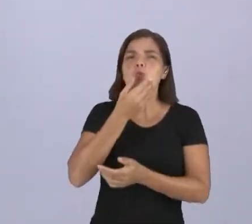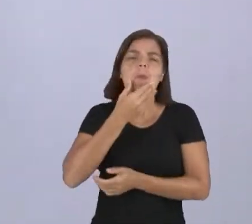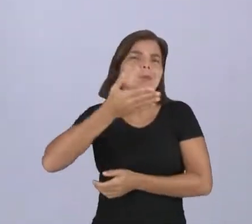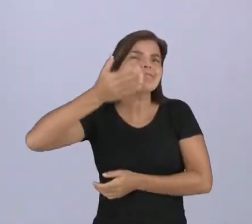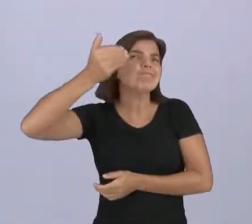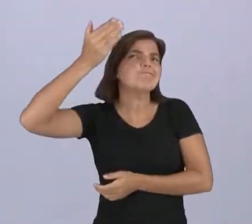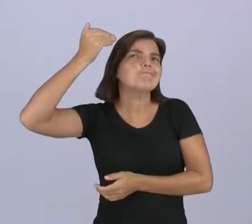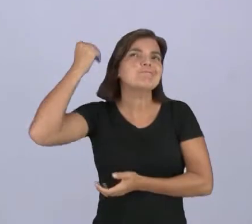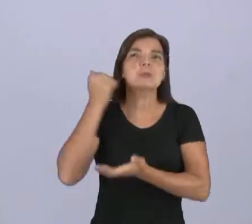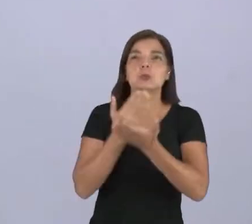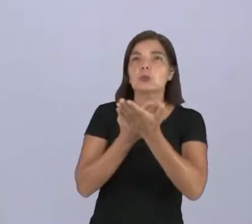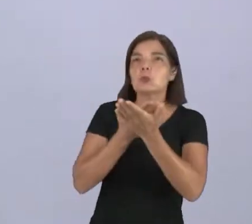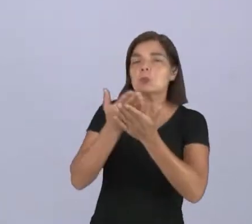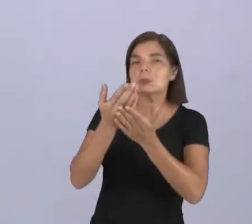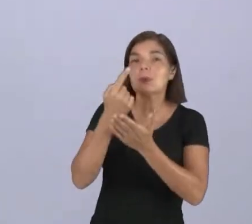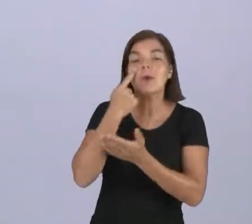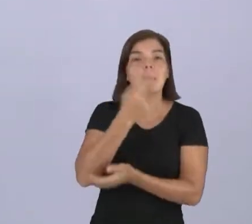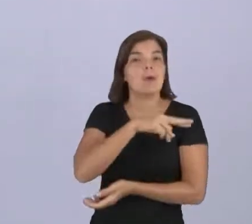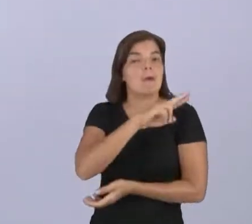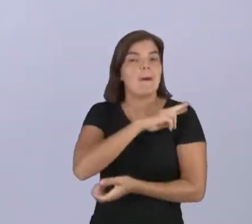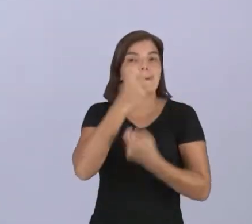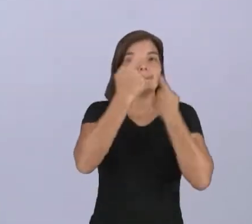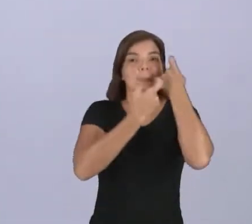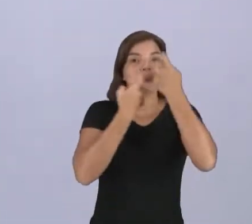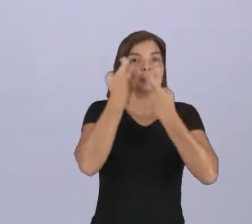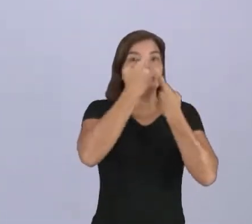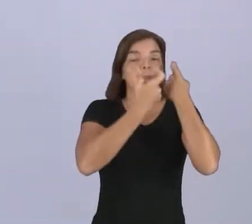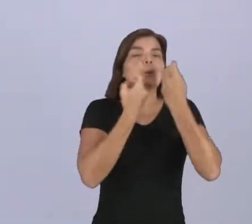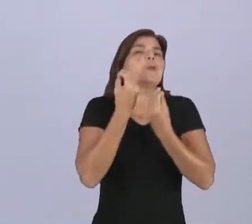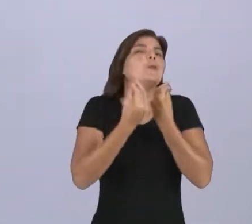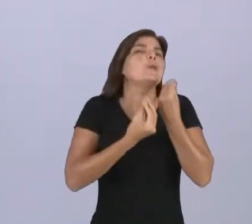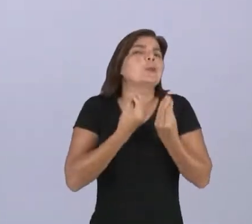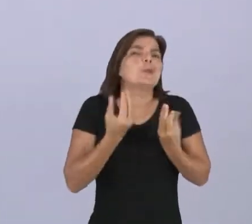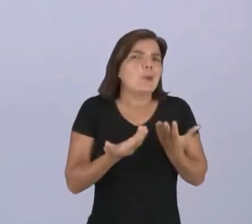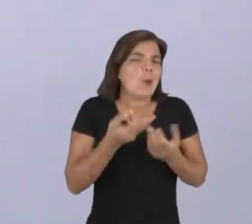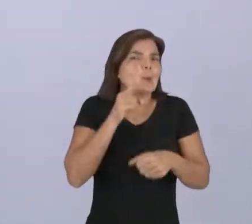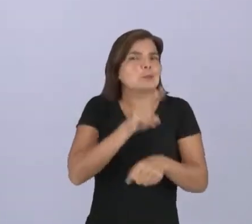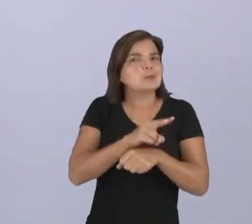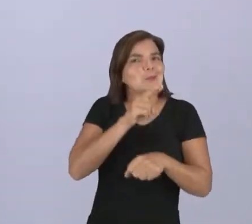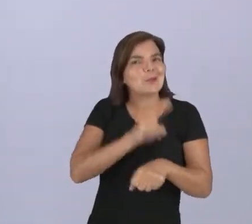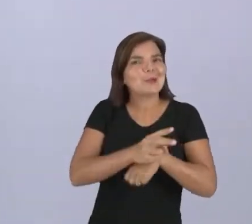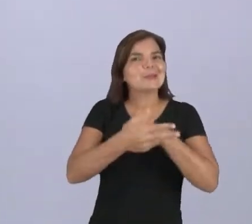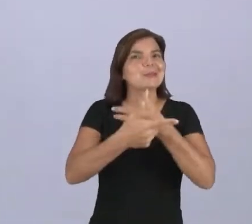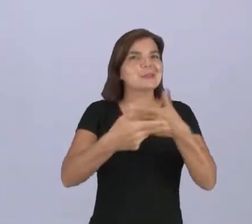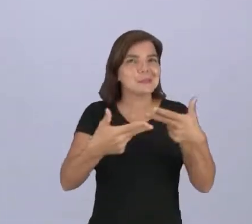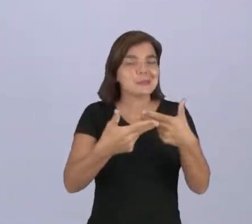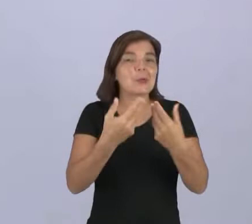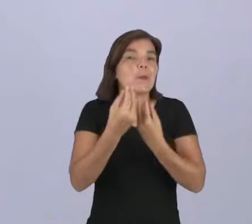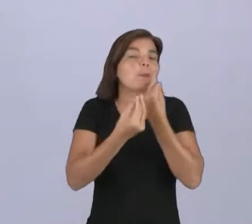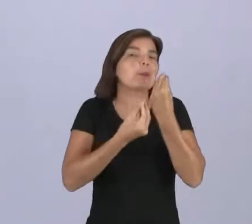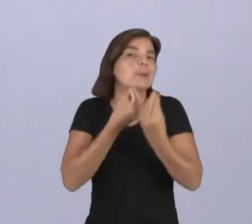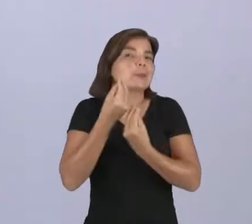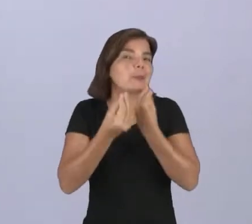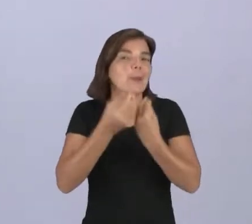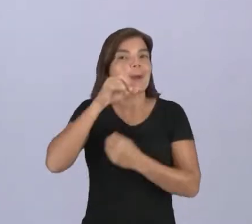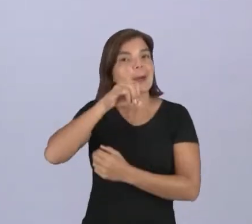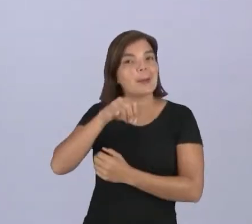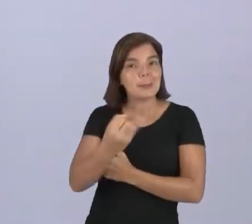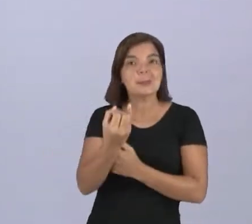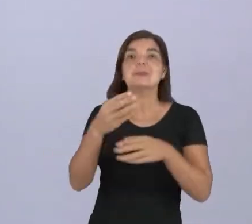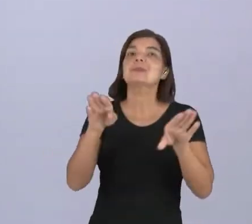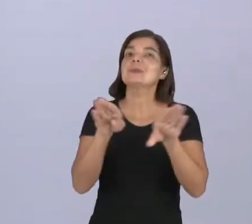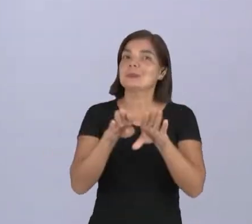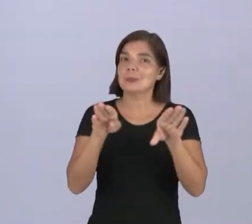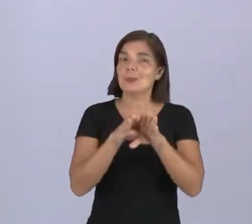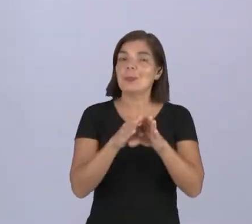pré-histórico, ele já começou, né, a se comprometer, a se preocupar como é que ele deveria guardar as coisas, né? Como é que deveria aproveitar até